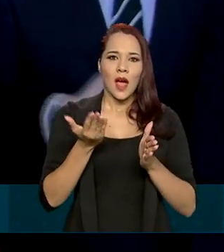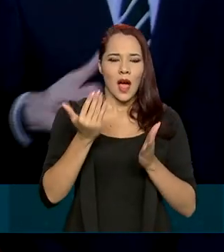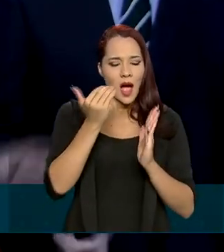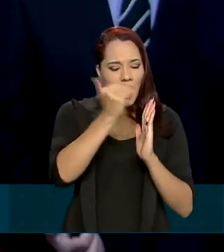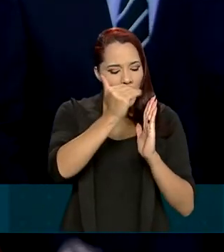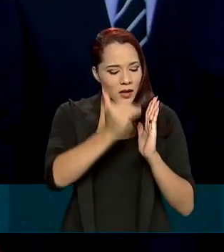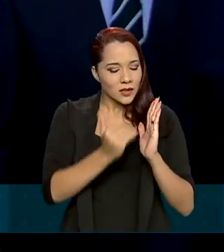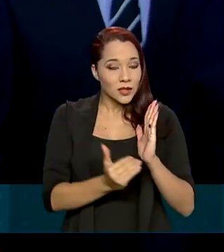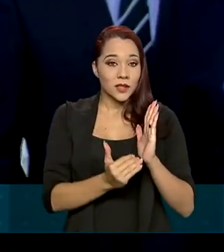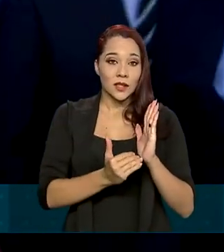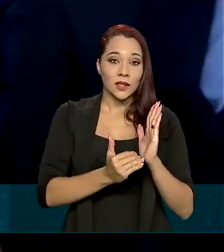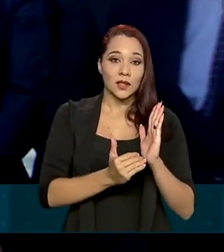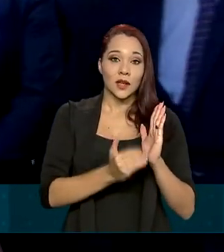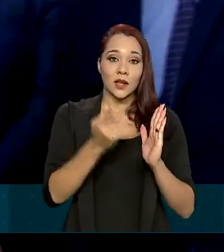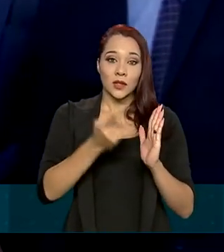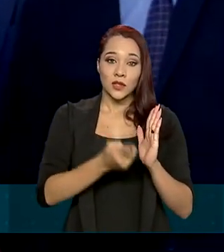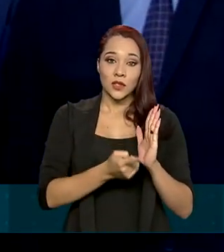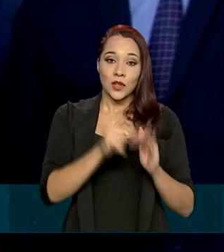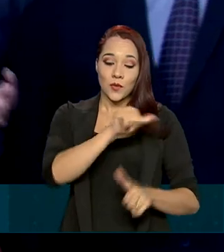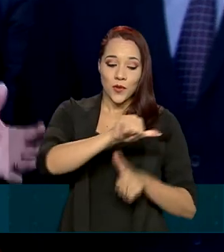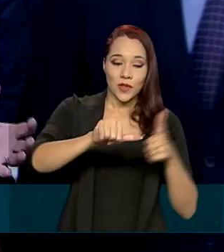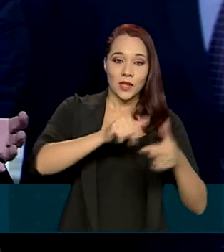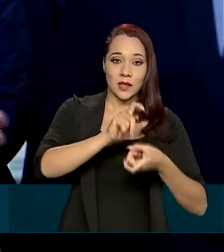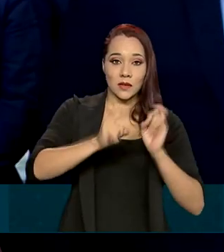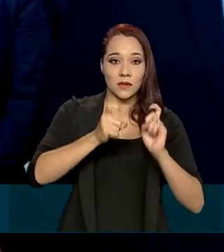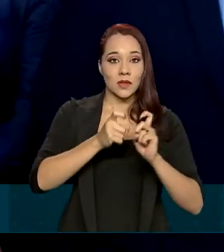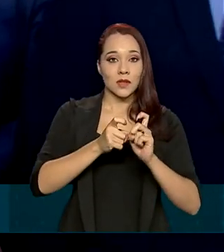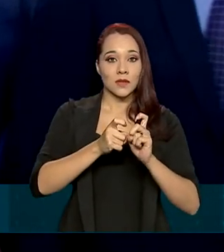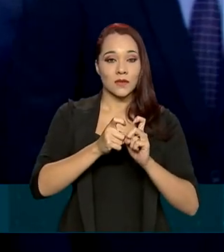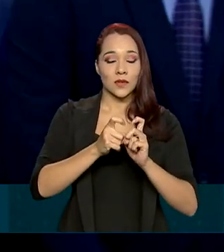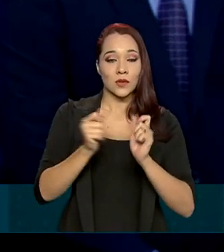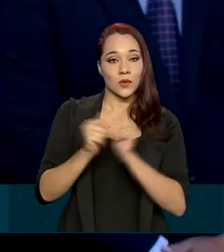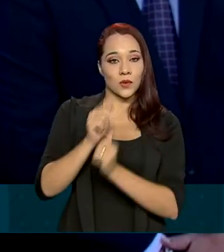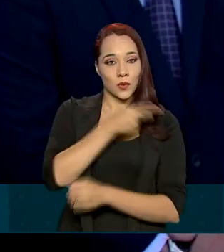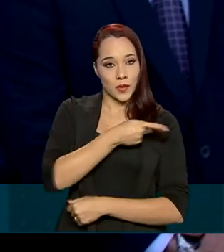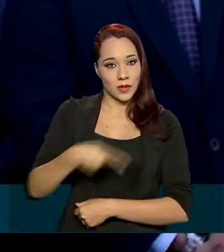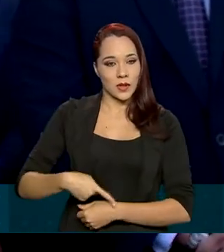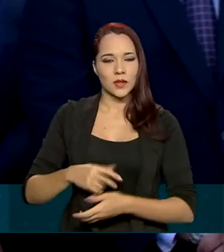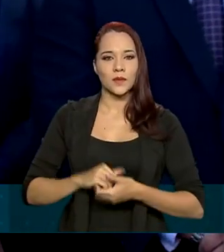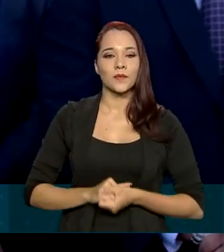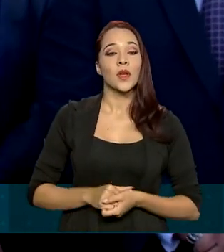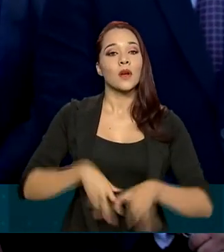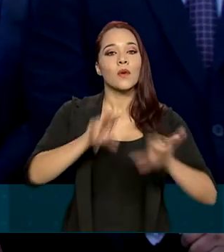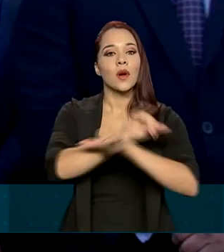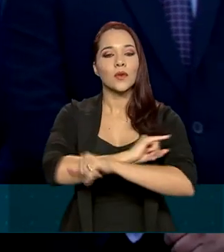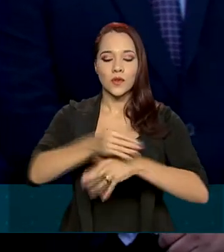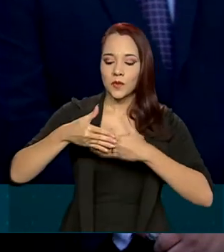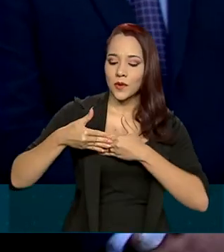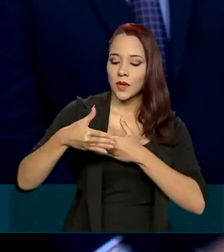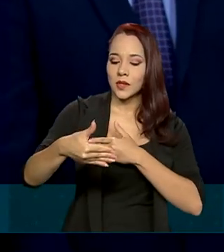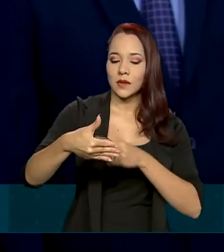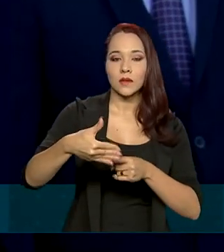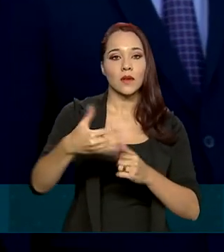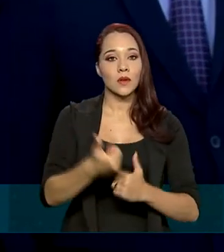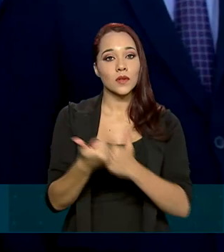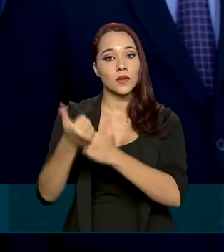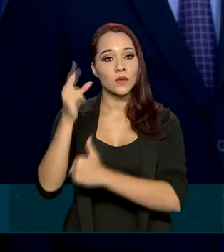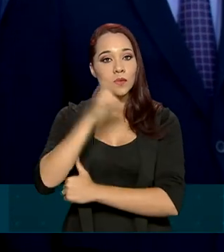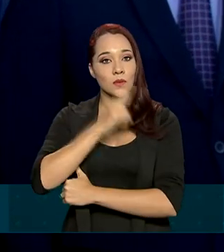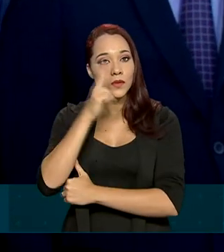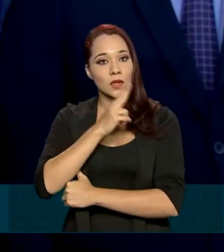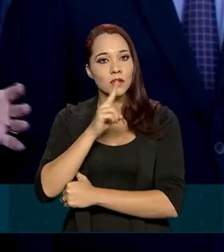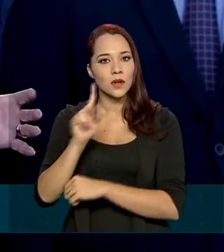do governo do presidente Bolsonaro. Com o anúncio da prorrogação do auxílio emergencial, nós